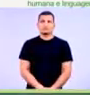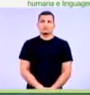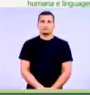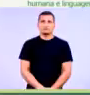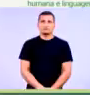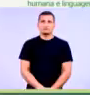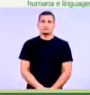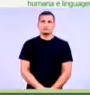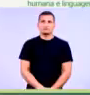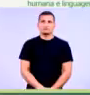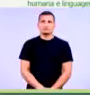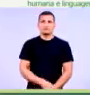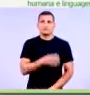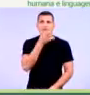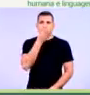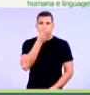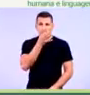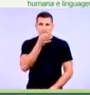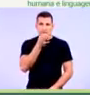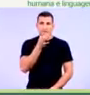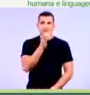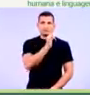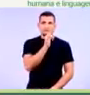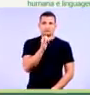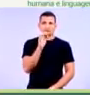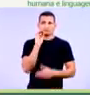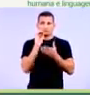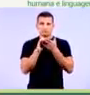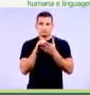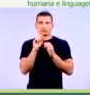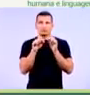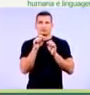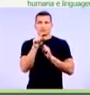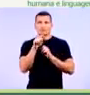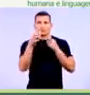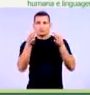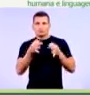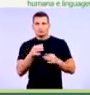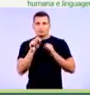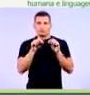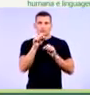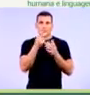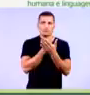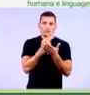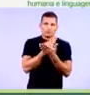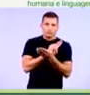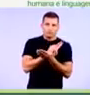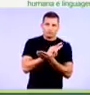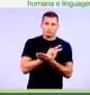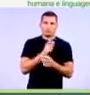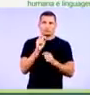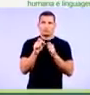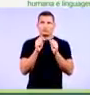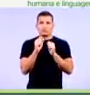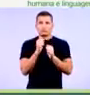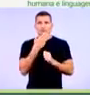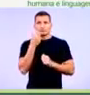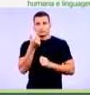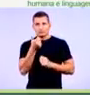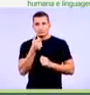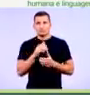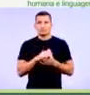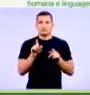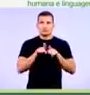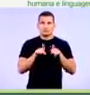comentário que o tutor fez, né? Do que você acertou, do que você errou, do que você poderia ter melhorado e o arquivo que